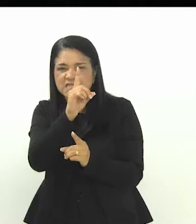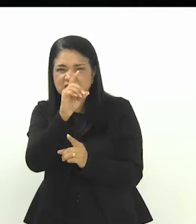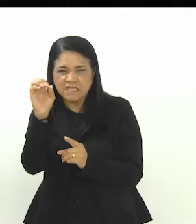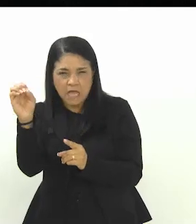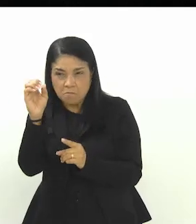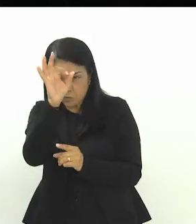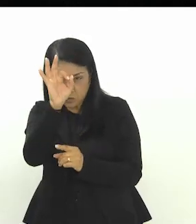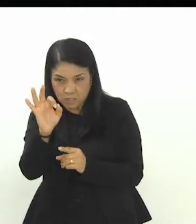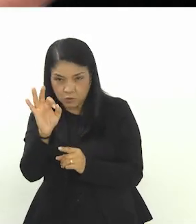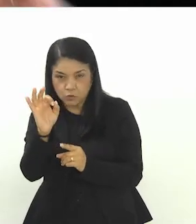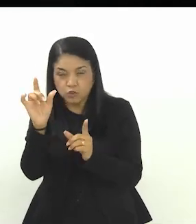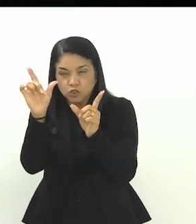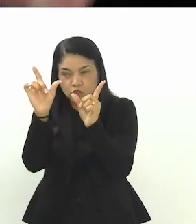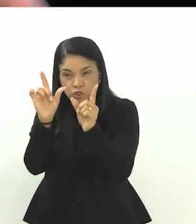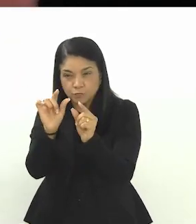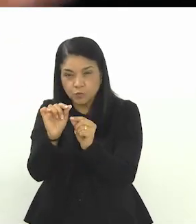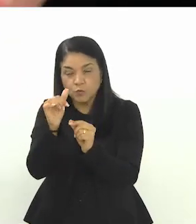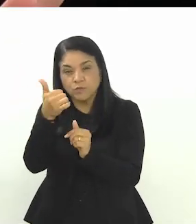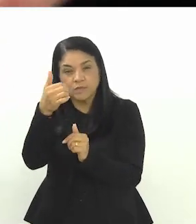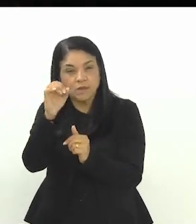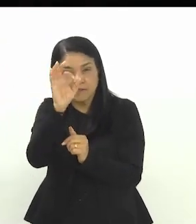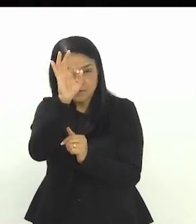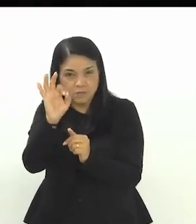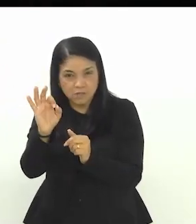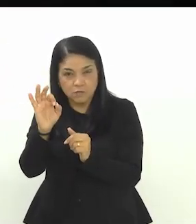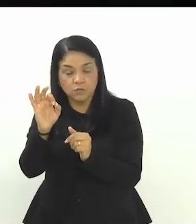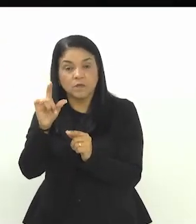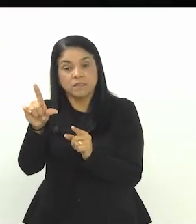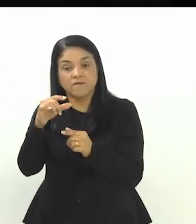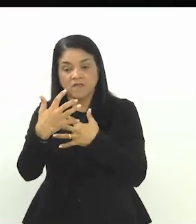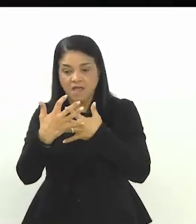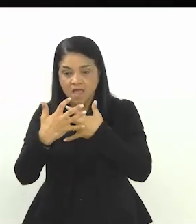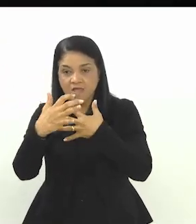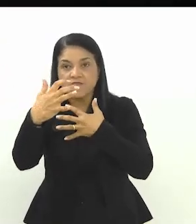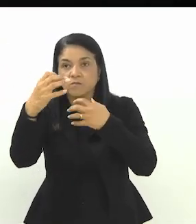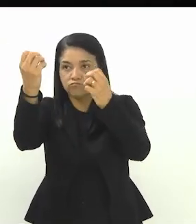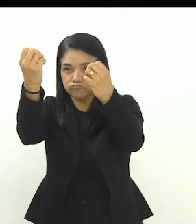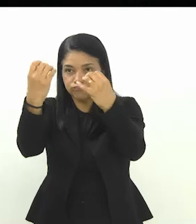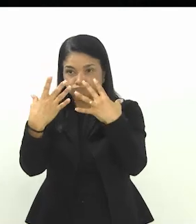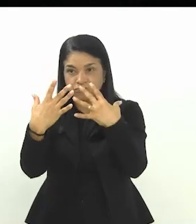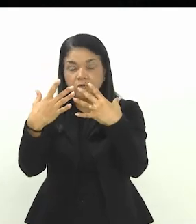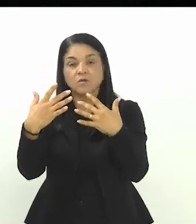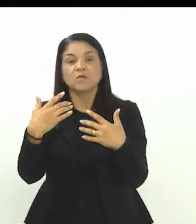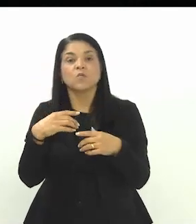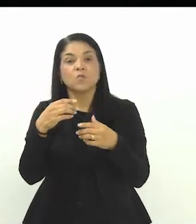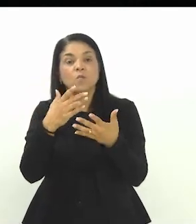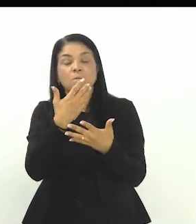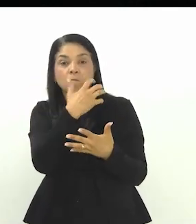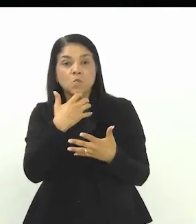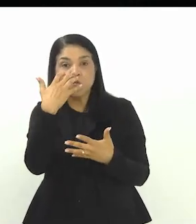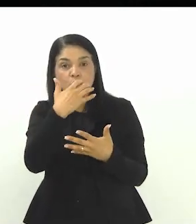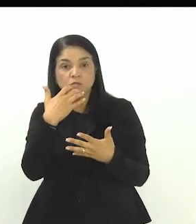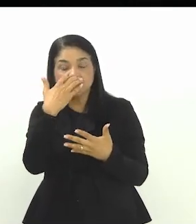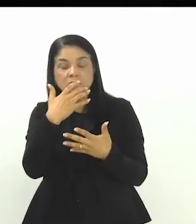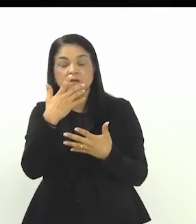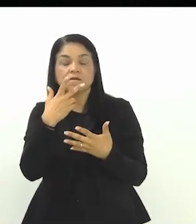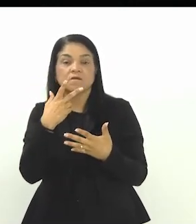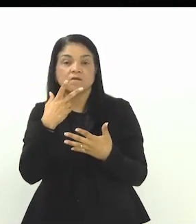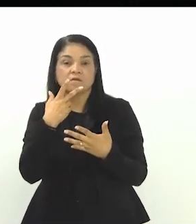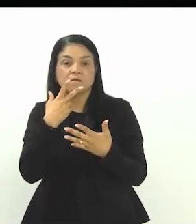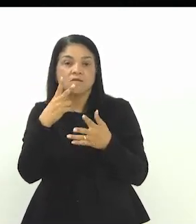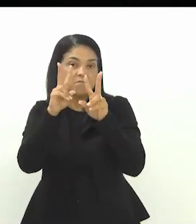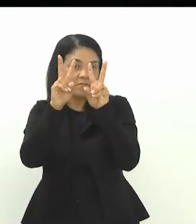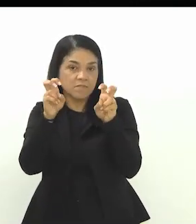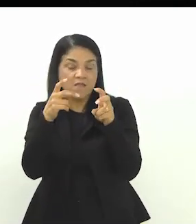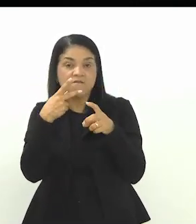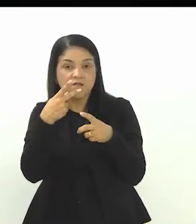De 100, assim, ele tirou 10 ou 5. Foi muito pouco. E fizemos aquele efeito na frente. Que o samba falava, vai, clarear. Não,